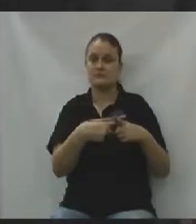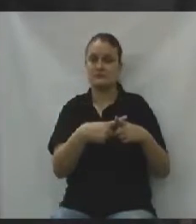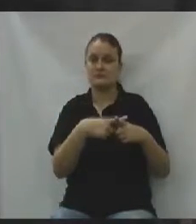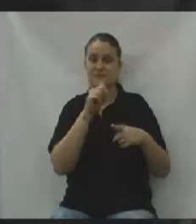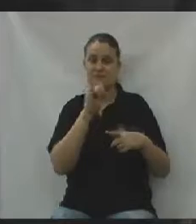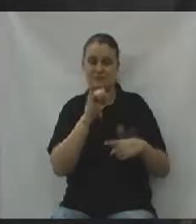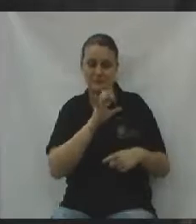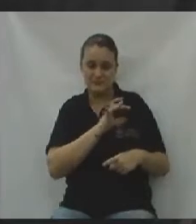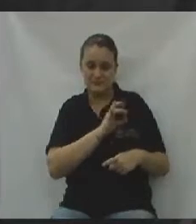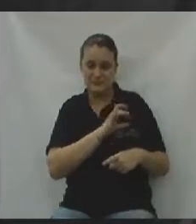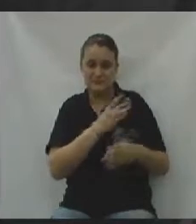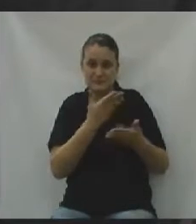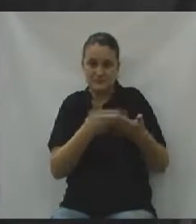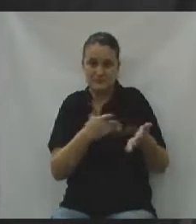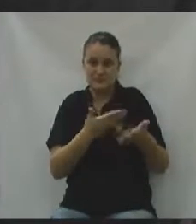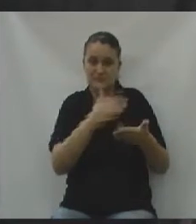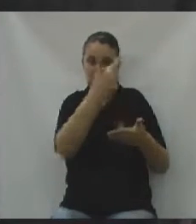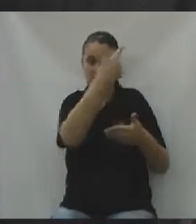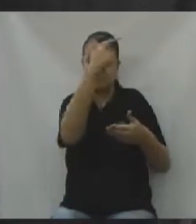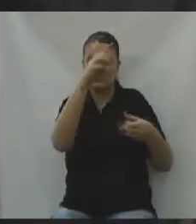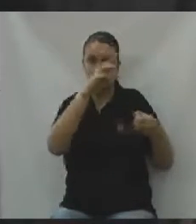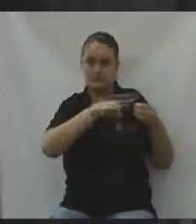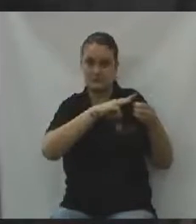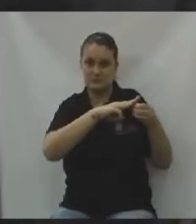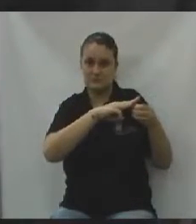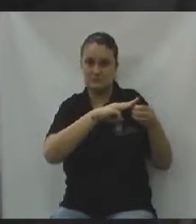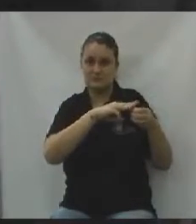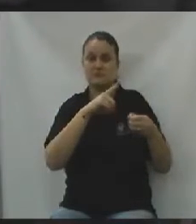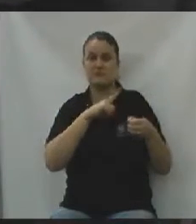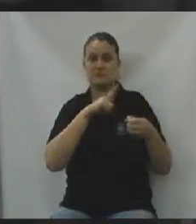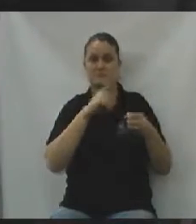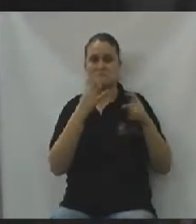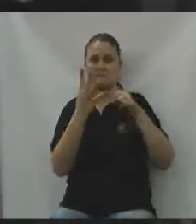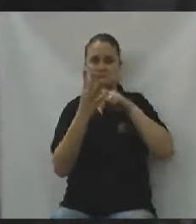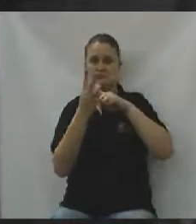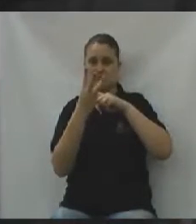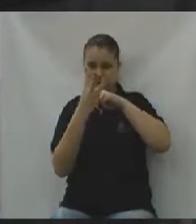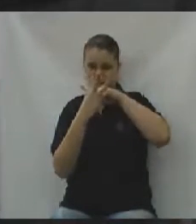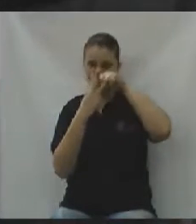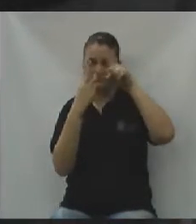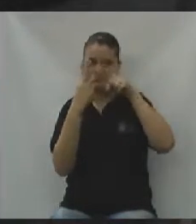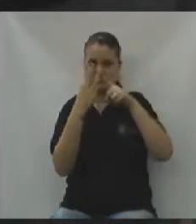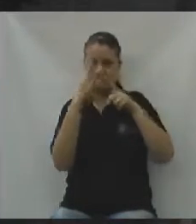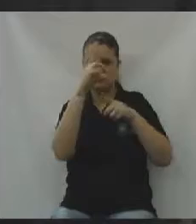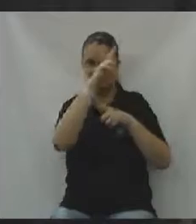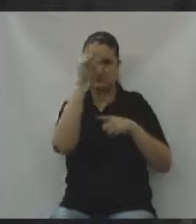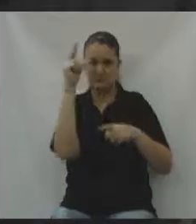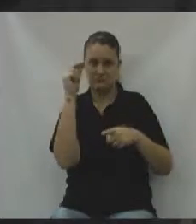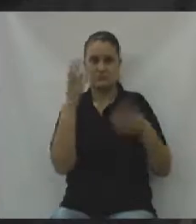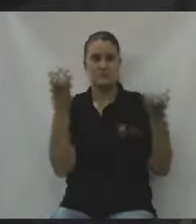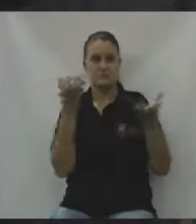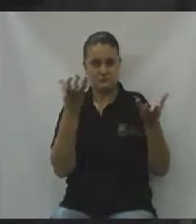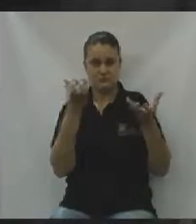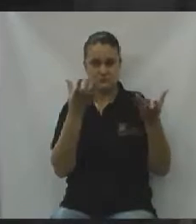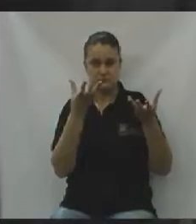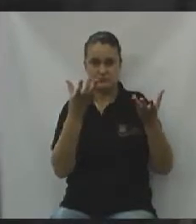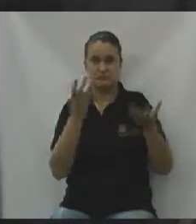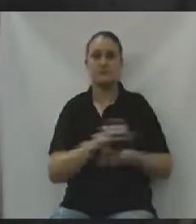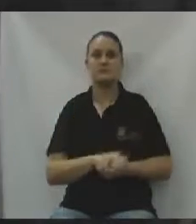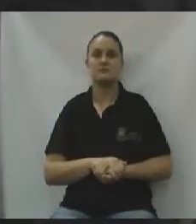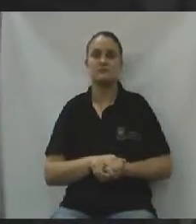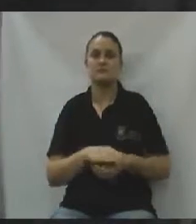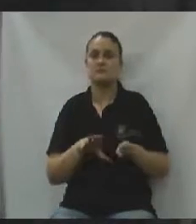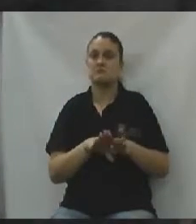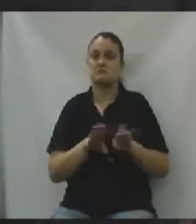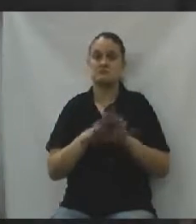Se o medo é tanto que se perca para outro município, existem 3 prefeitos que estavam naquele dia na reunião que disseram que queriam.